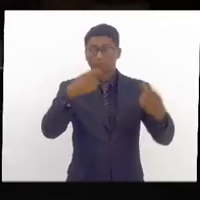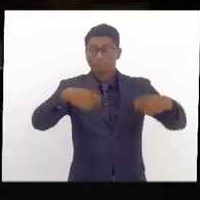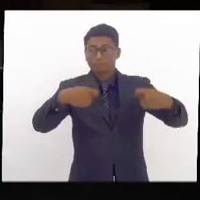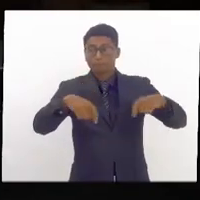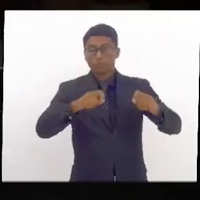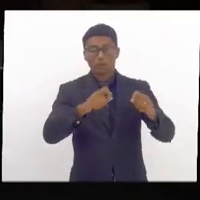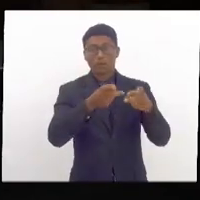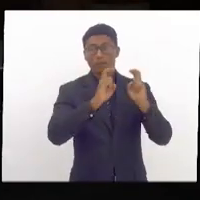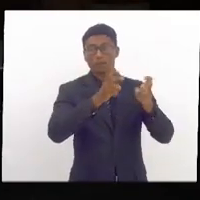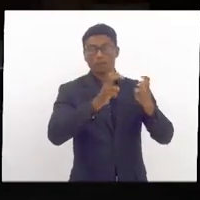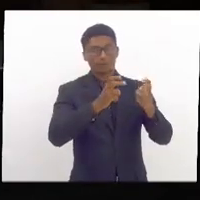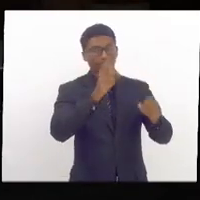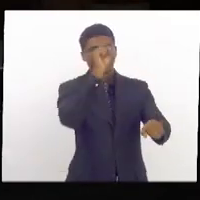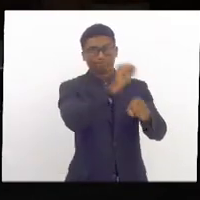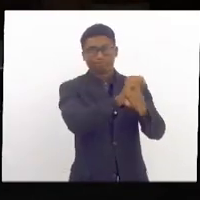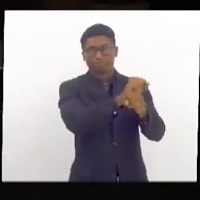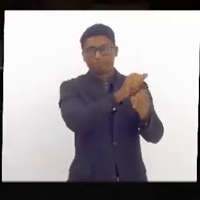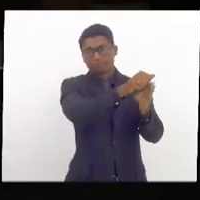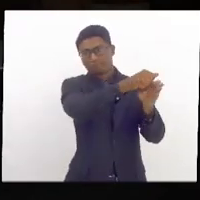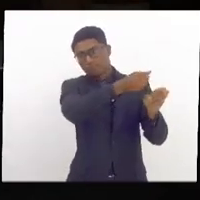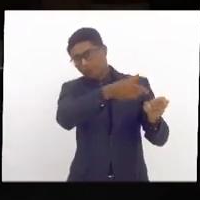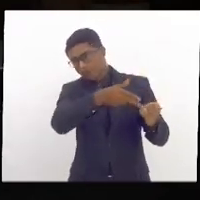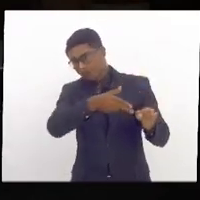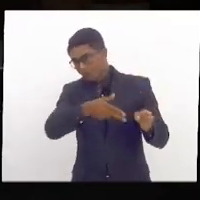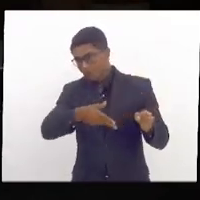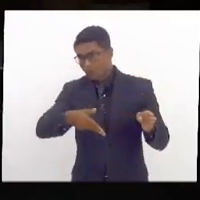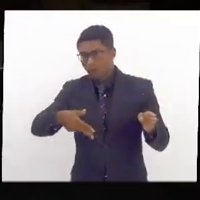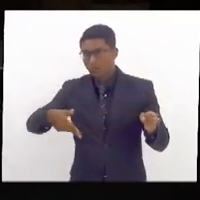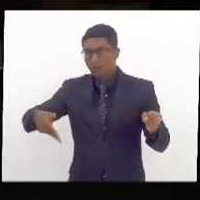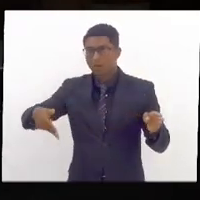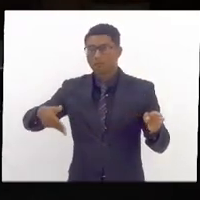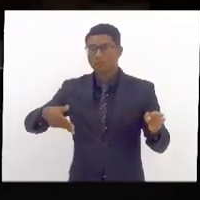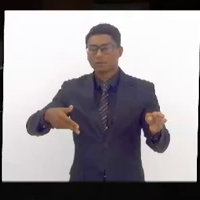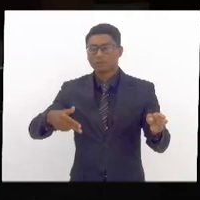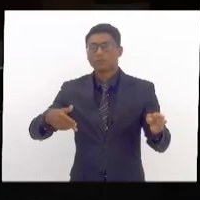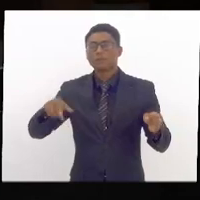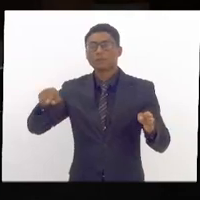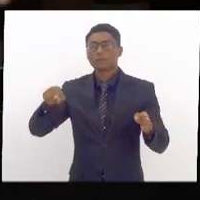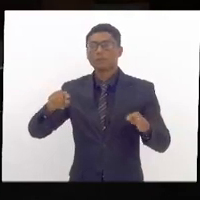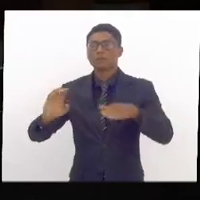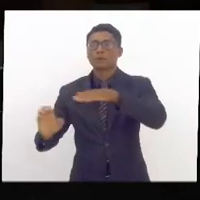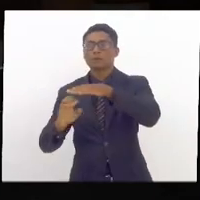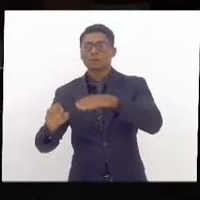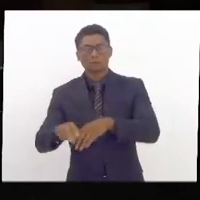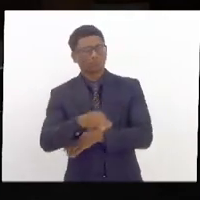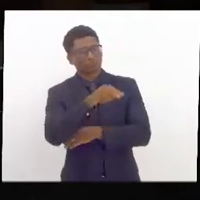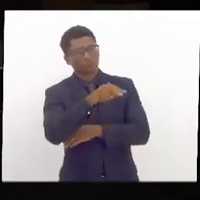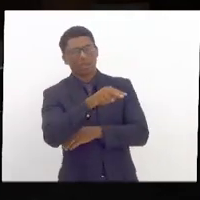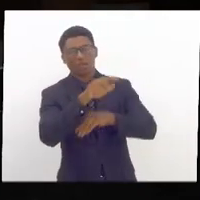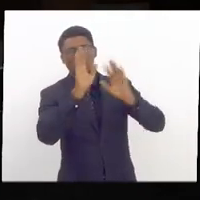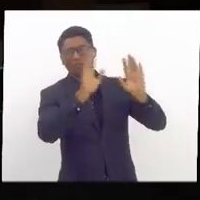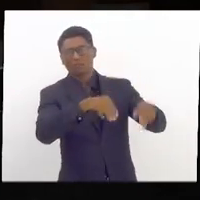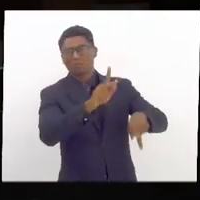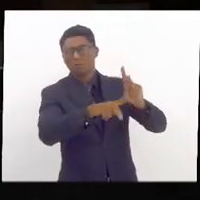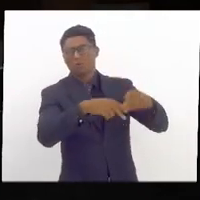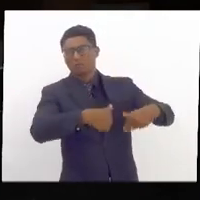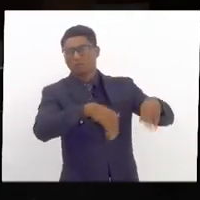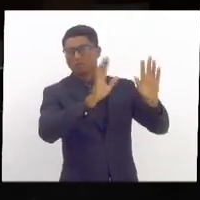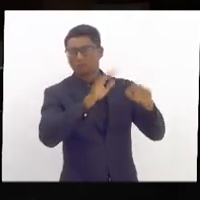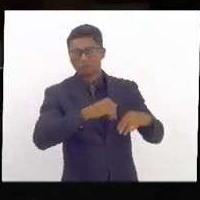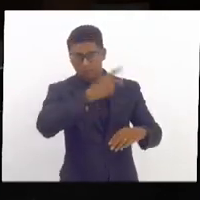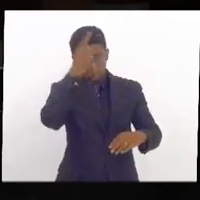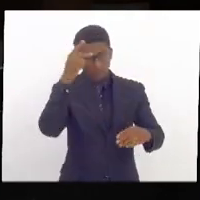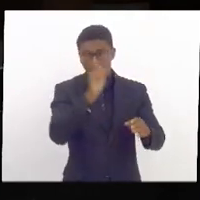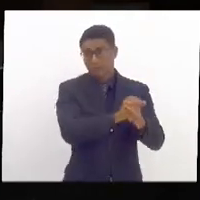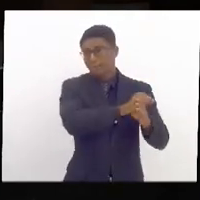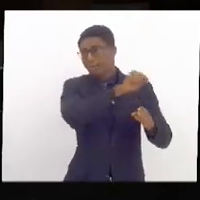apoio nenhum por parte da Supervia. Aquilo ali é povo. Ah, o povo pula ali do trem, e que se vire.